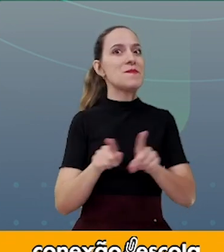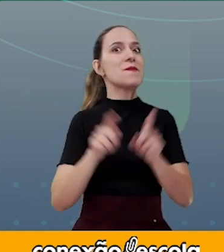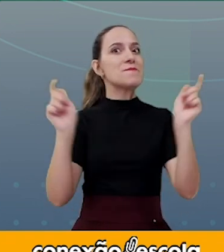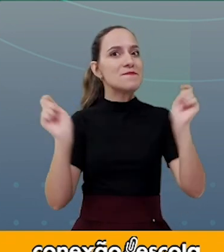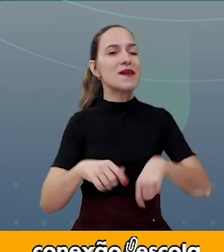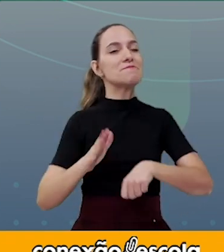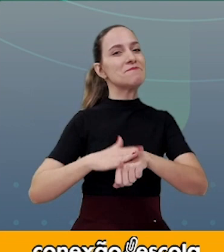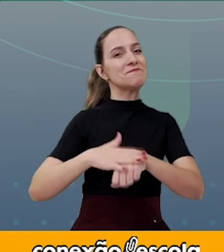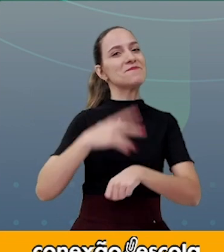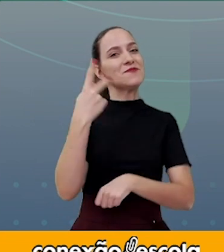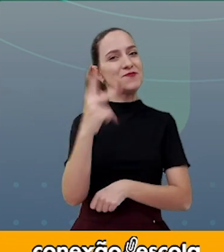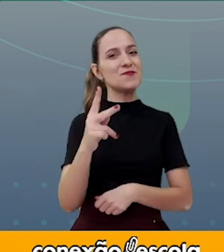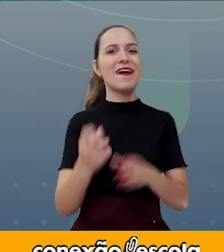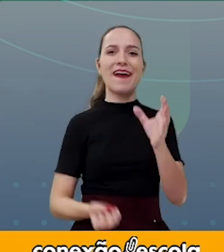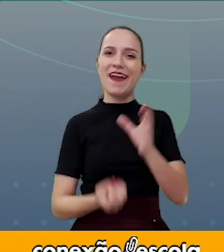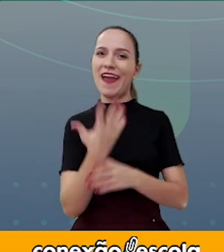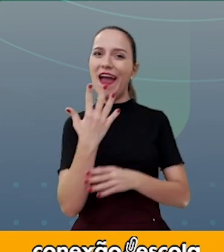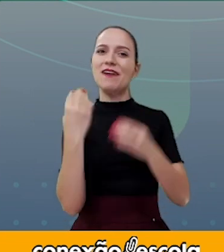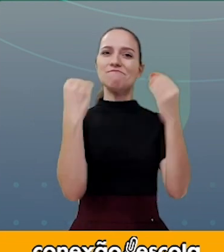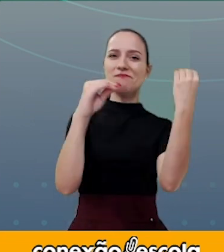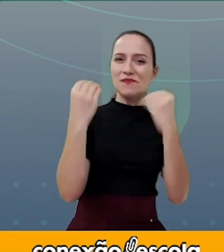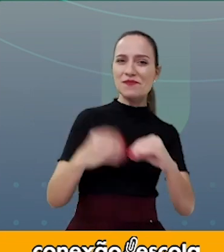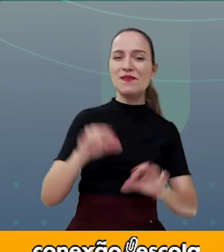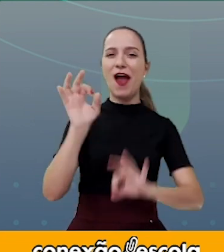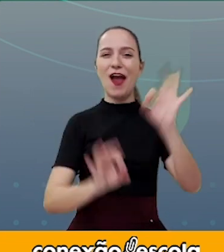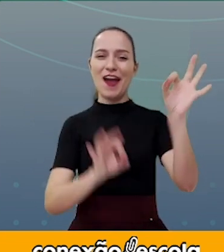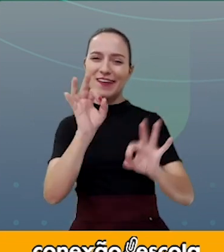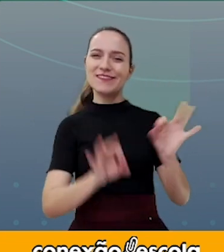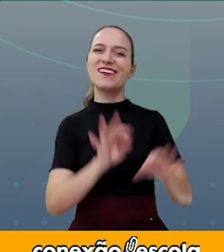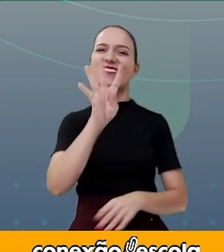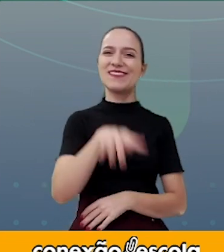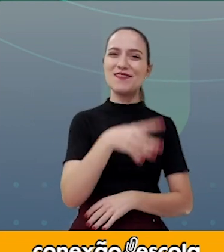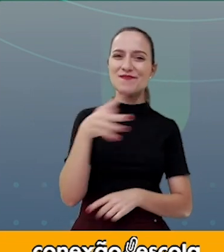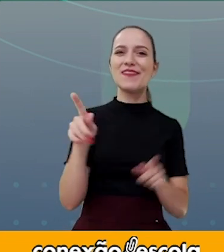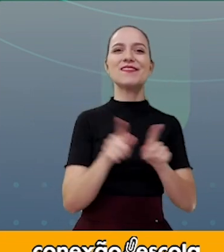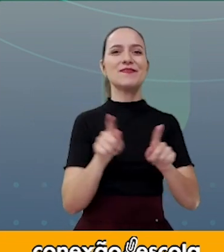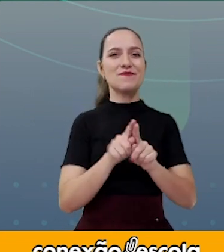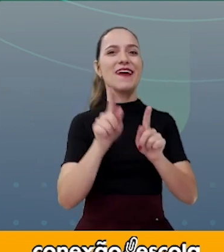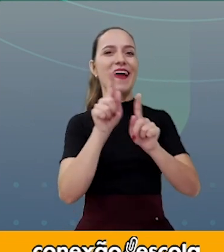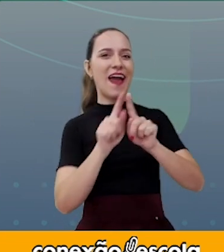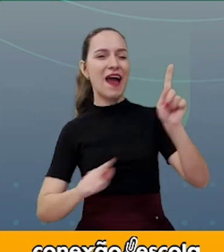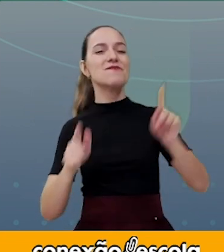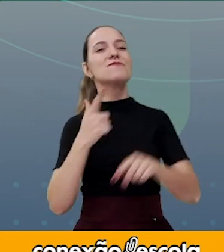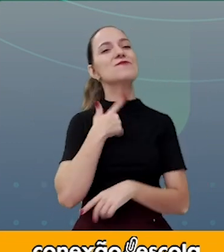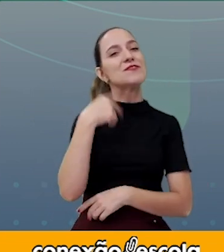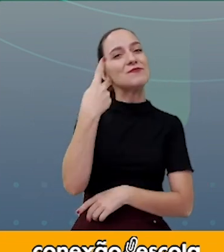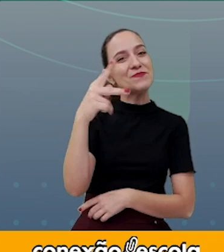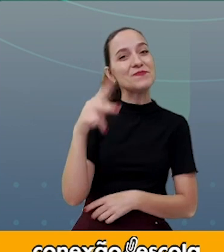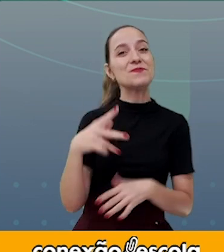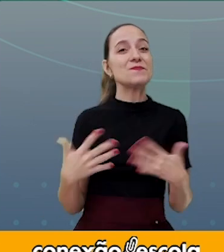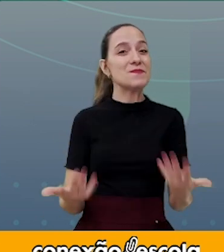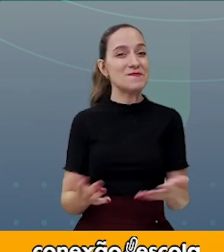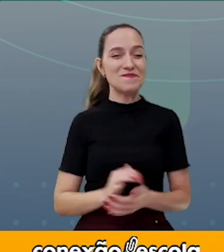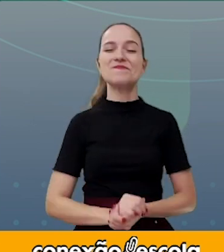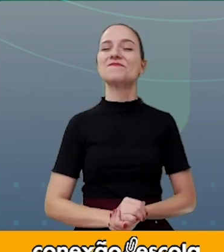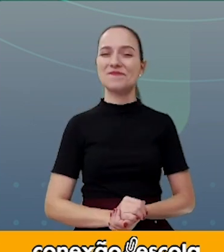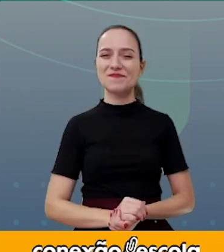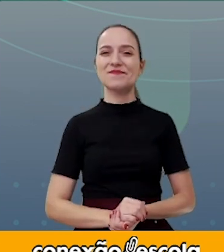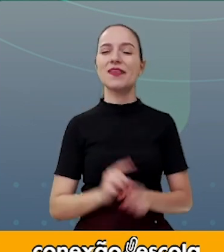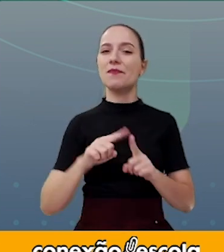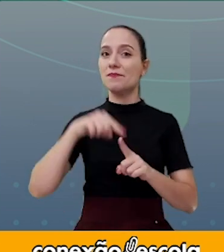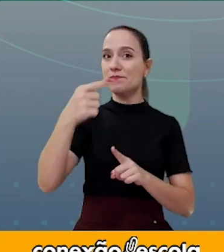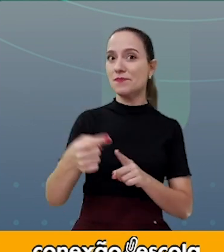puder criar as suas tabelas e os seus gráficos com as suas preferências? Depois